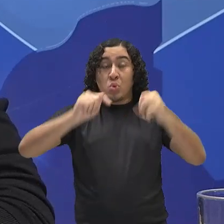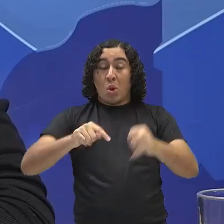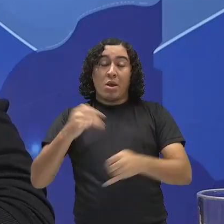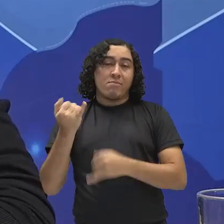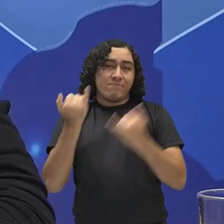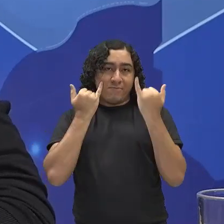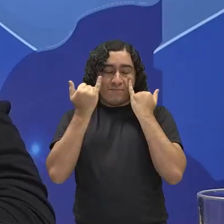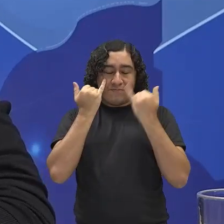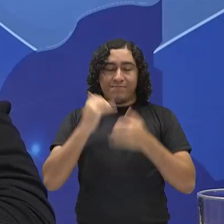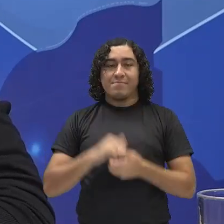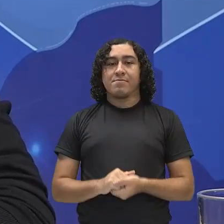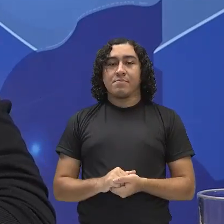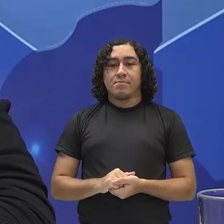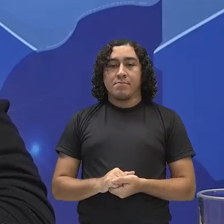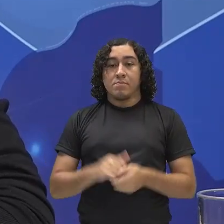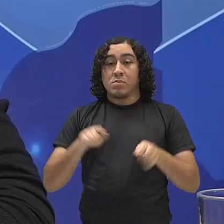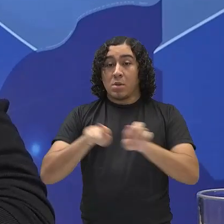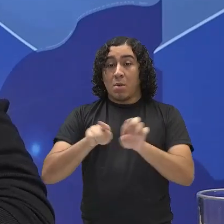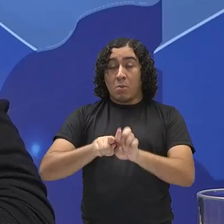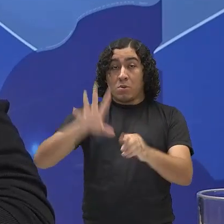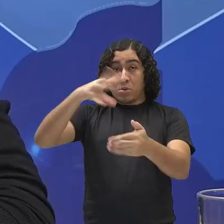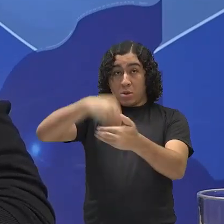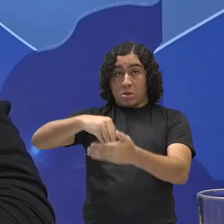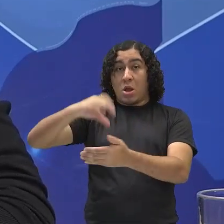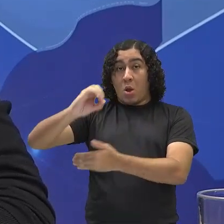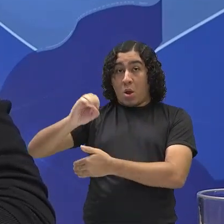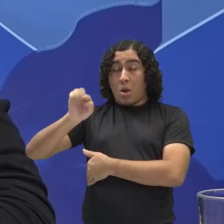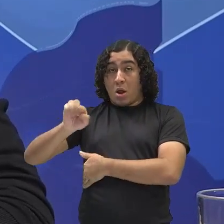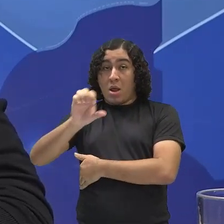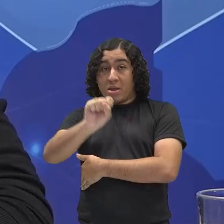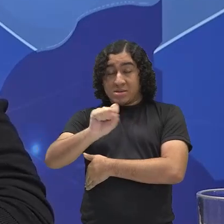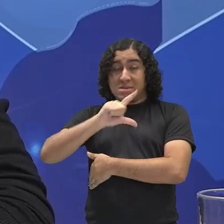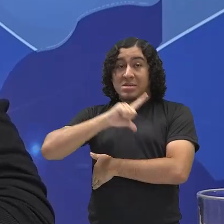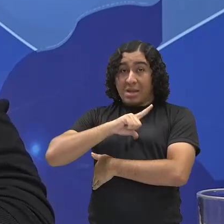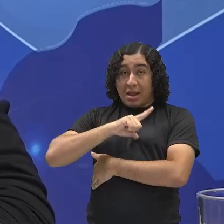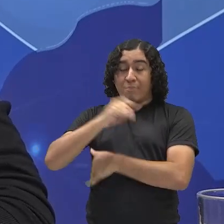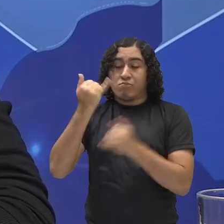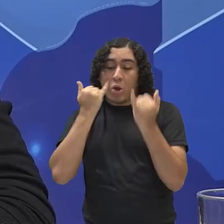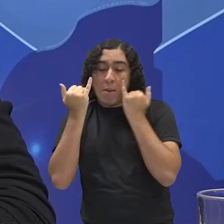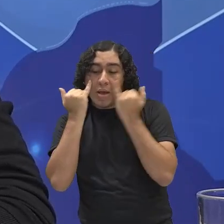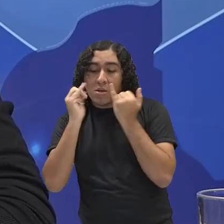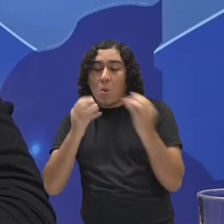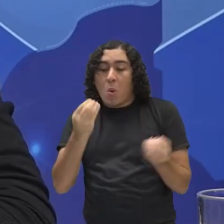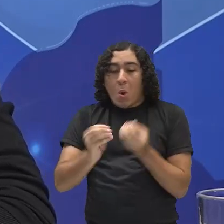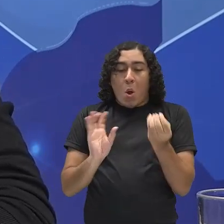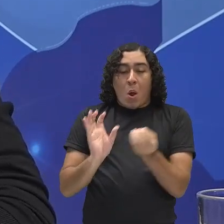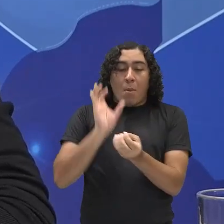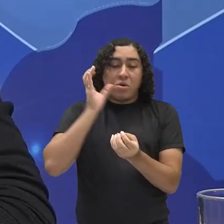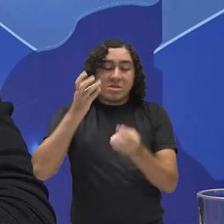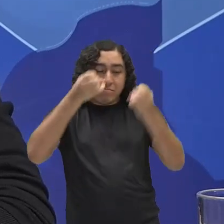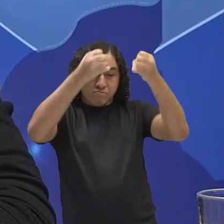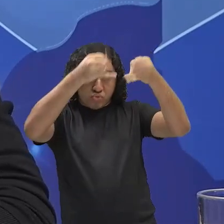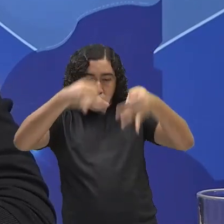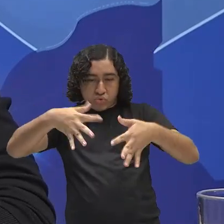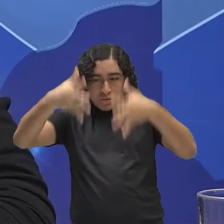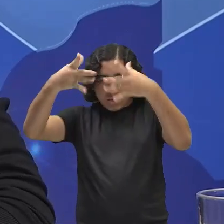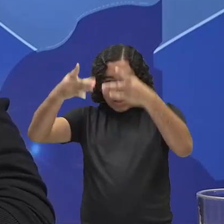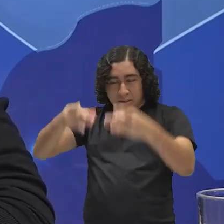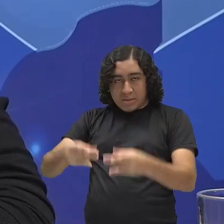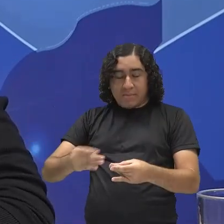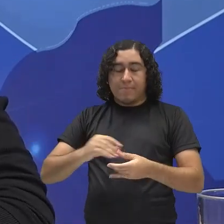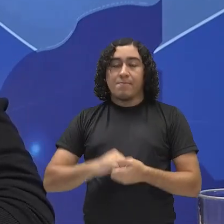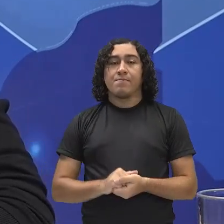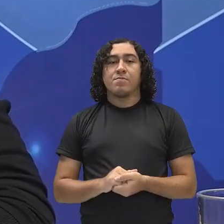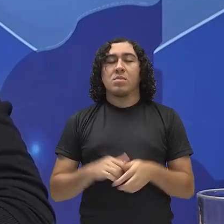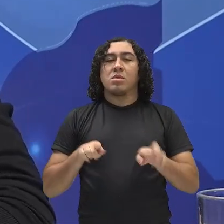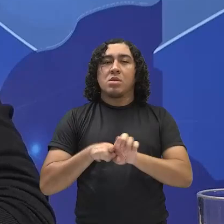na OS as informações da ocorrência, o que foi relatado e tudo mais. Vamos colocar os testes que